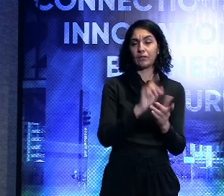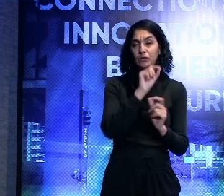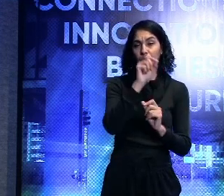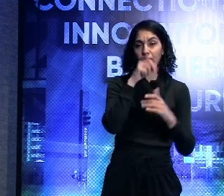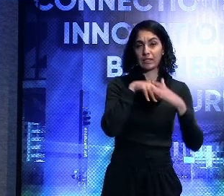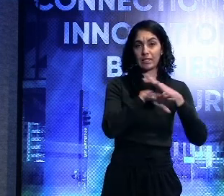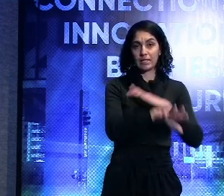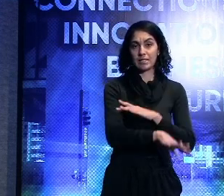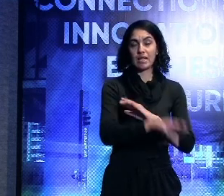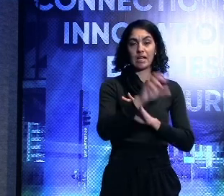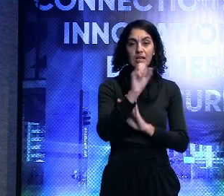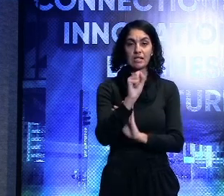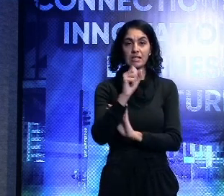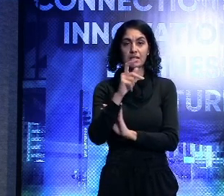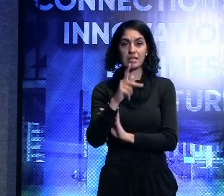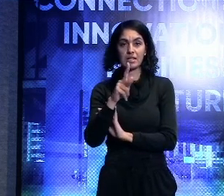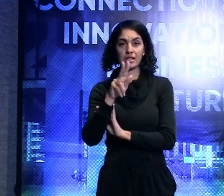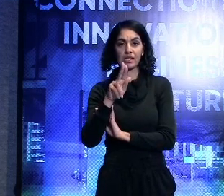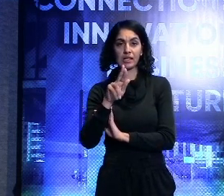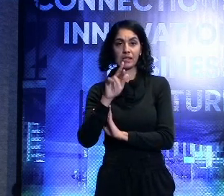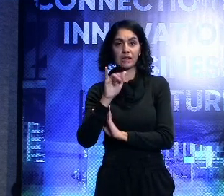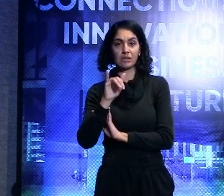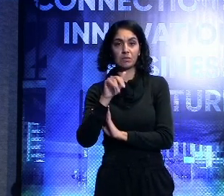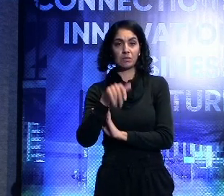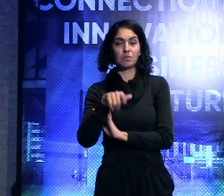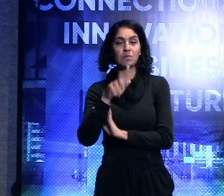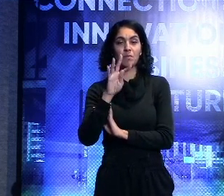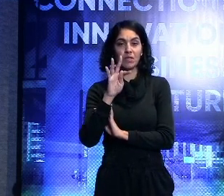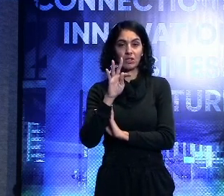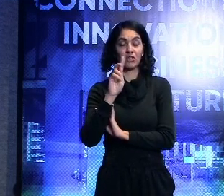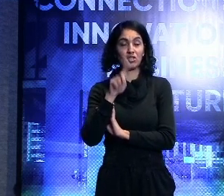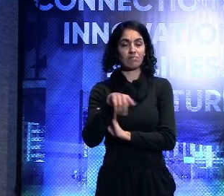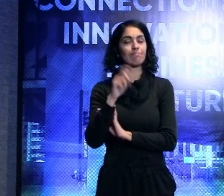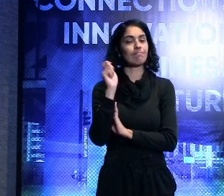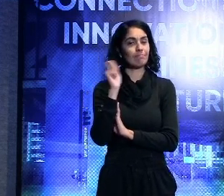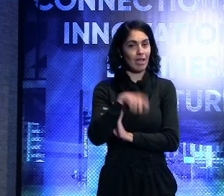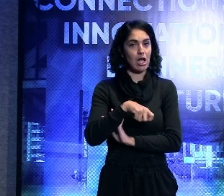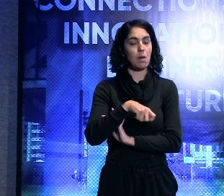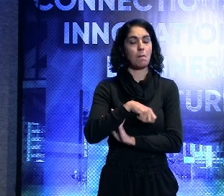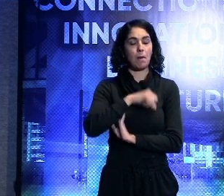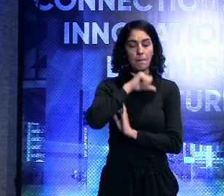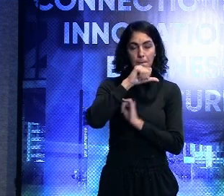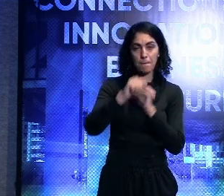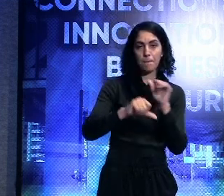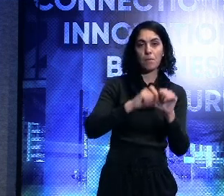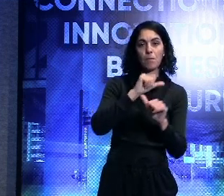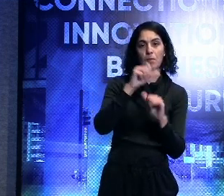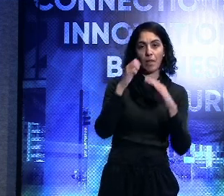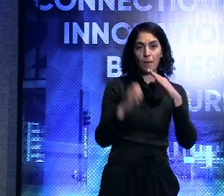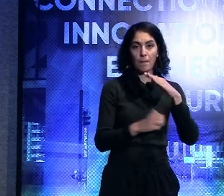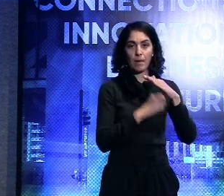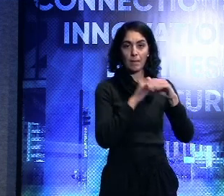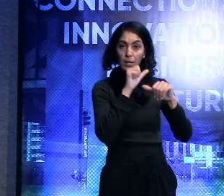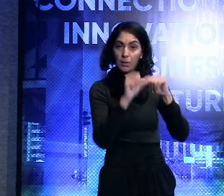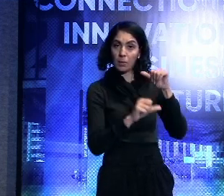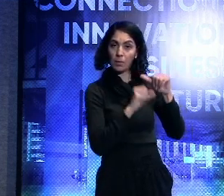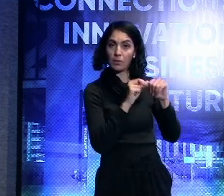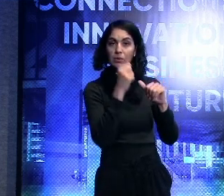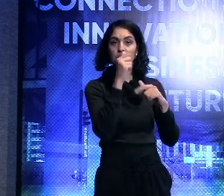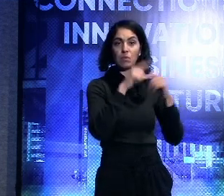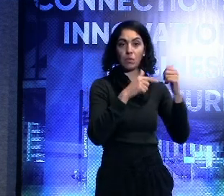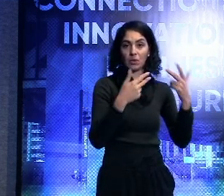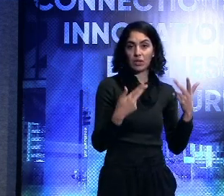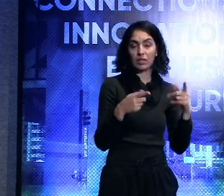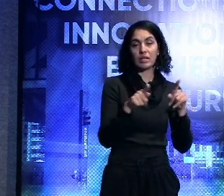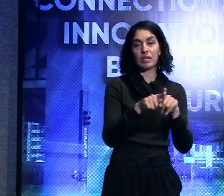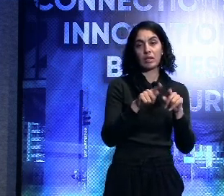em design sprint, a gente pode mudar uma empresa. De design sprint em design sprint, a gente pode mudar um produto. De design sprint em design sprint, talvez a gente